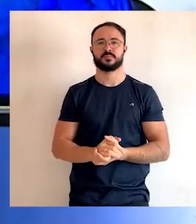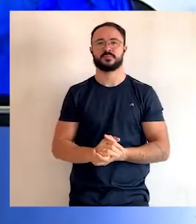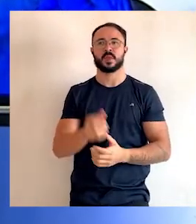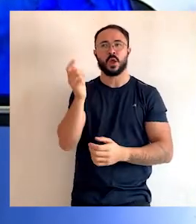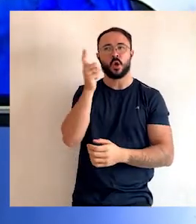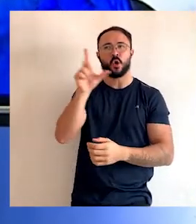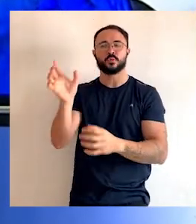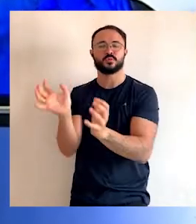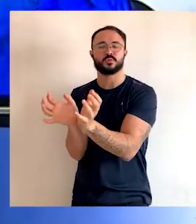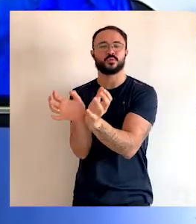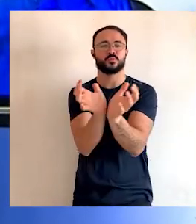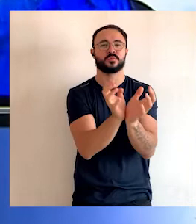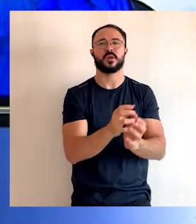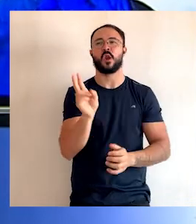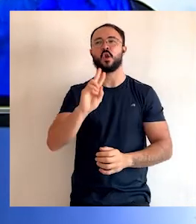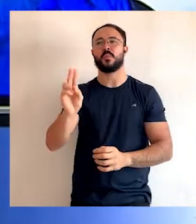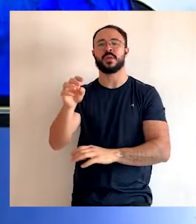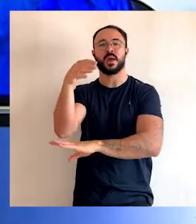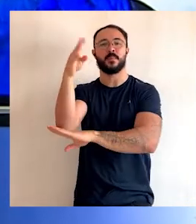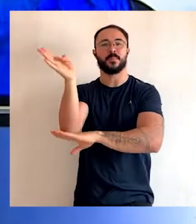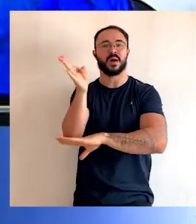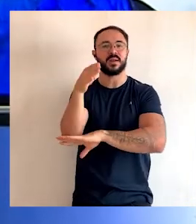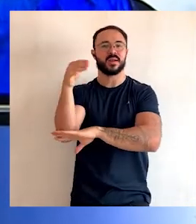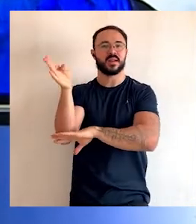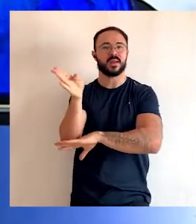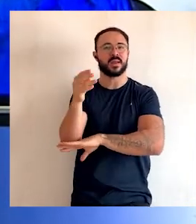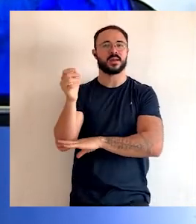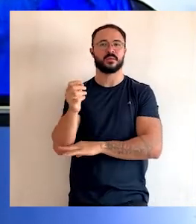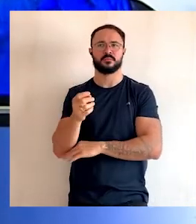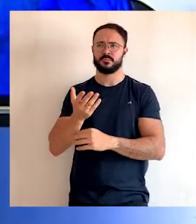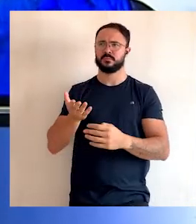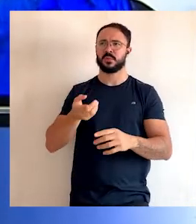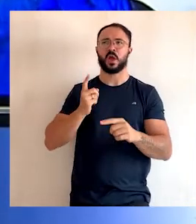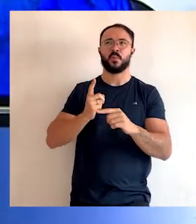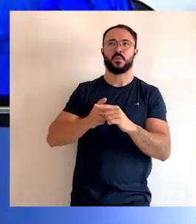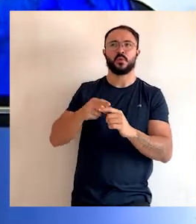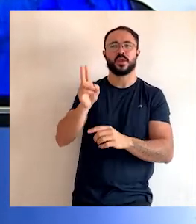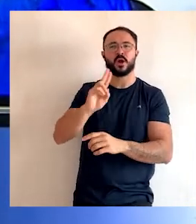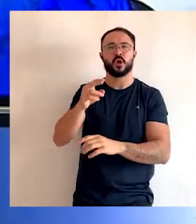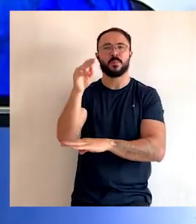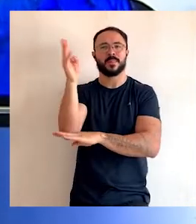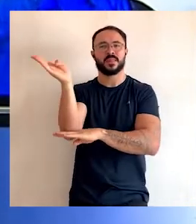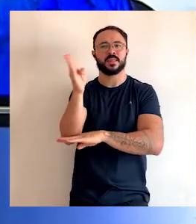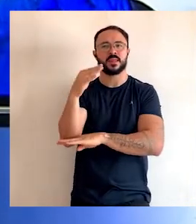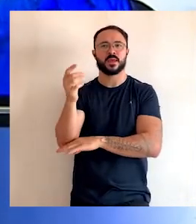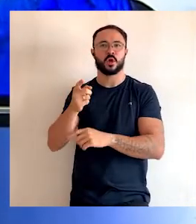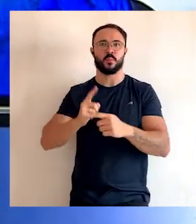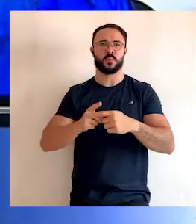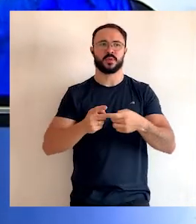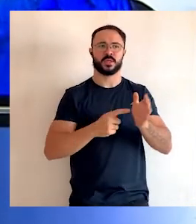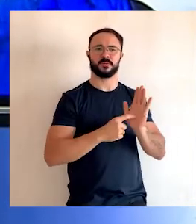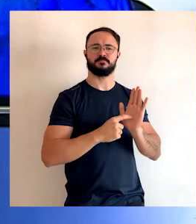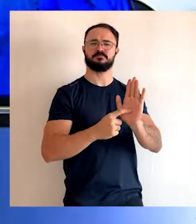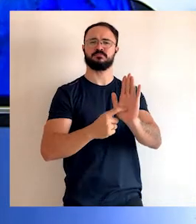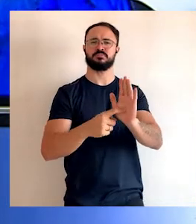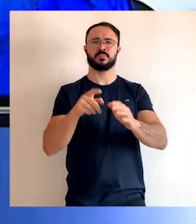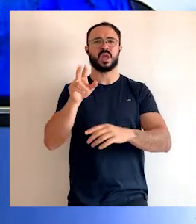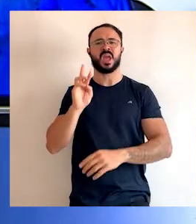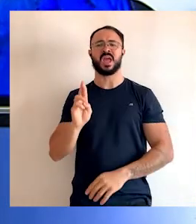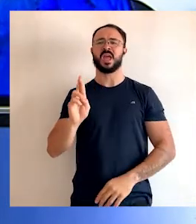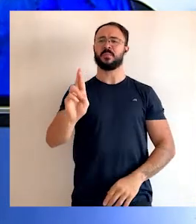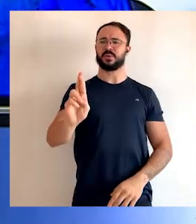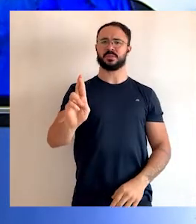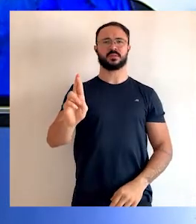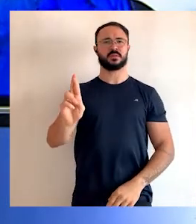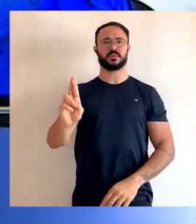bandeira. Esse nome é escolhido porque elas representam uma causa. Então, esses animais são escolhidos devido à sua atratividade, porque